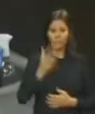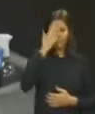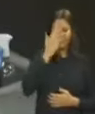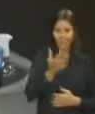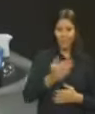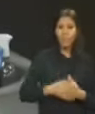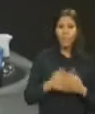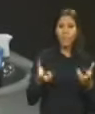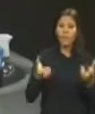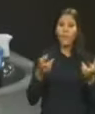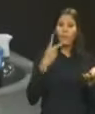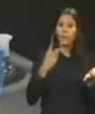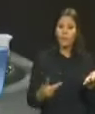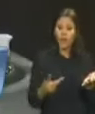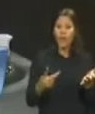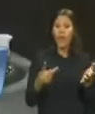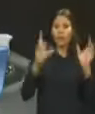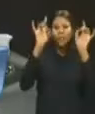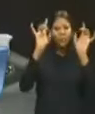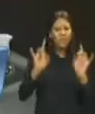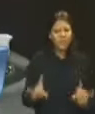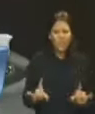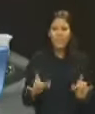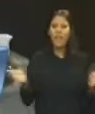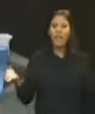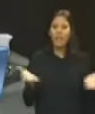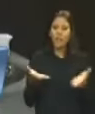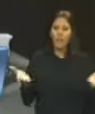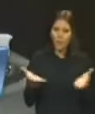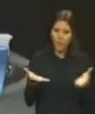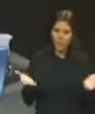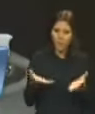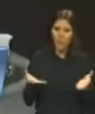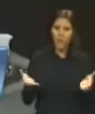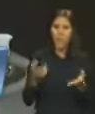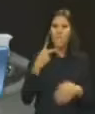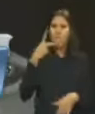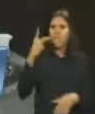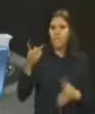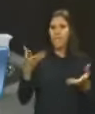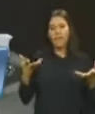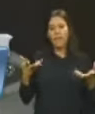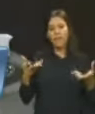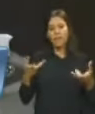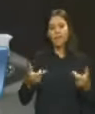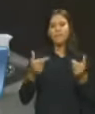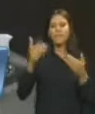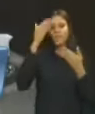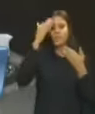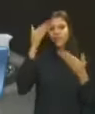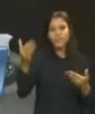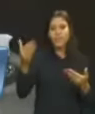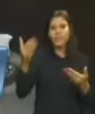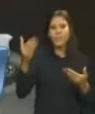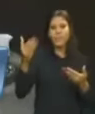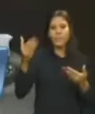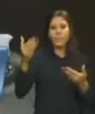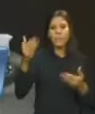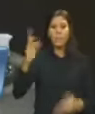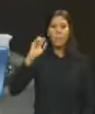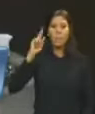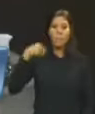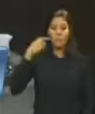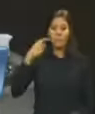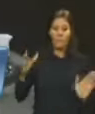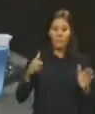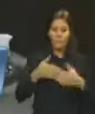um registro todo especial, elogioso e de gratidão ao escritório Frei Tito de Alencar, uma